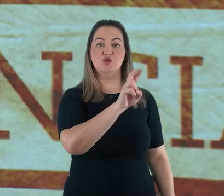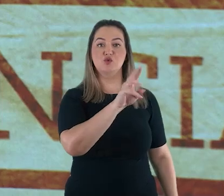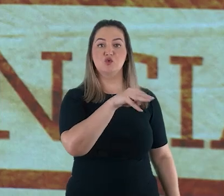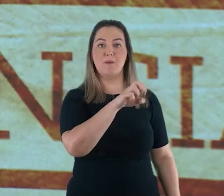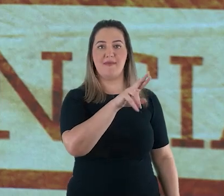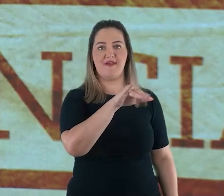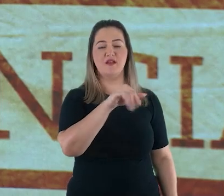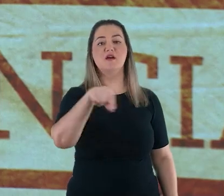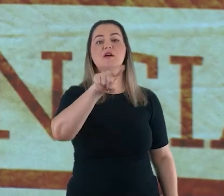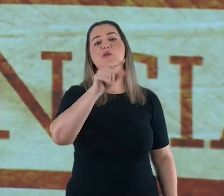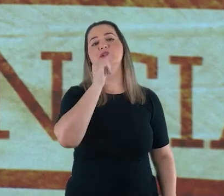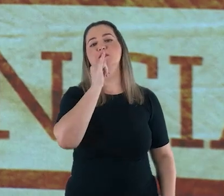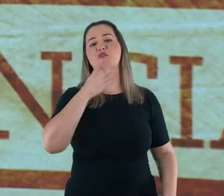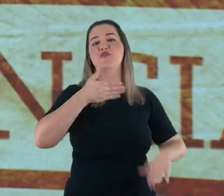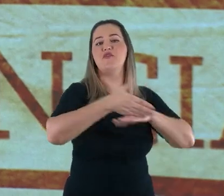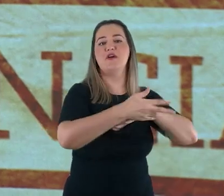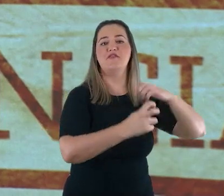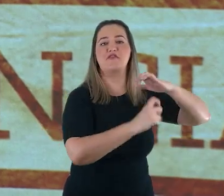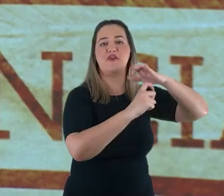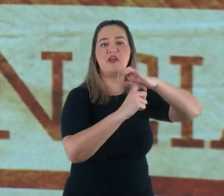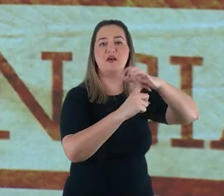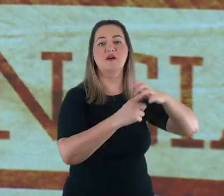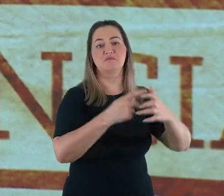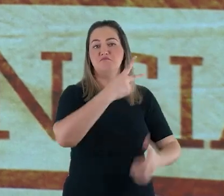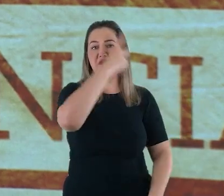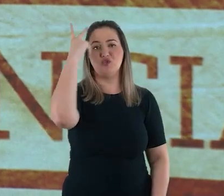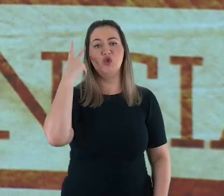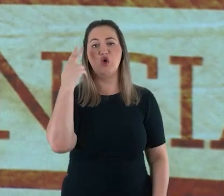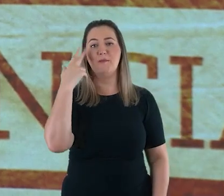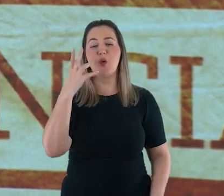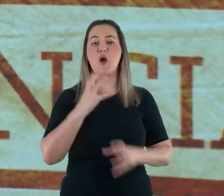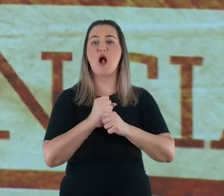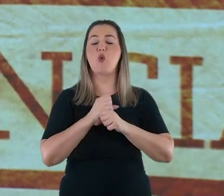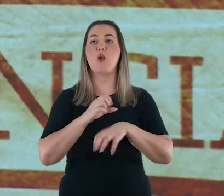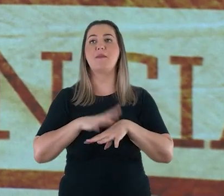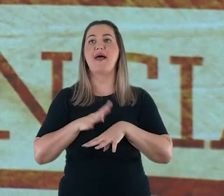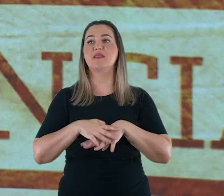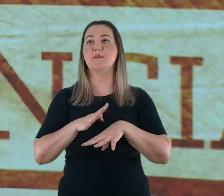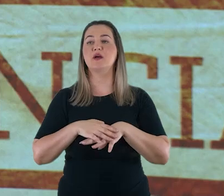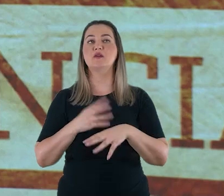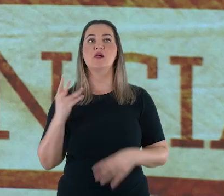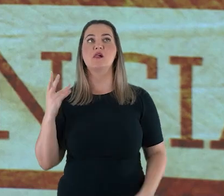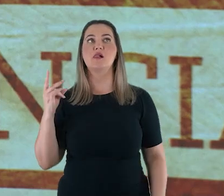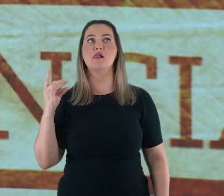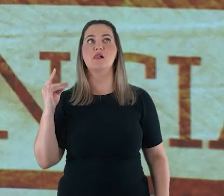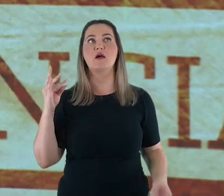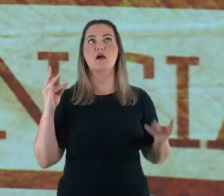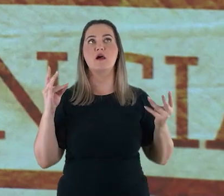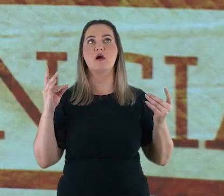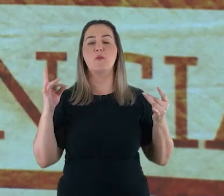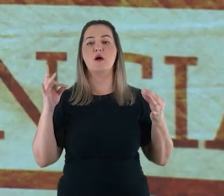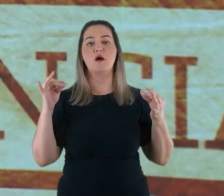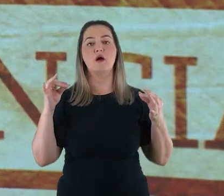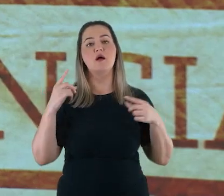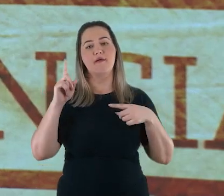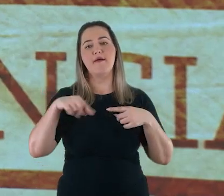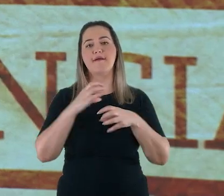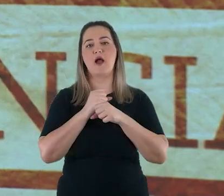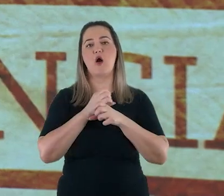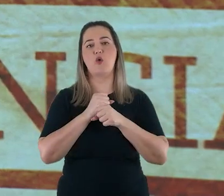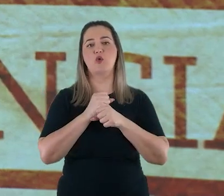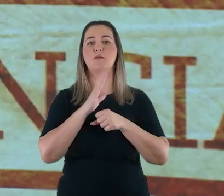uma feira da época de Abraão, você ia ver as pessoas sempre fazendo gestos assim, porque estariam fazendo contas. Isto há